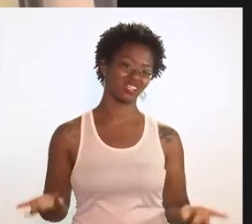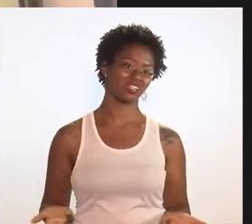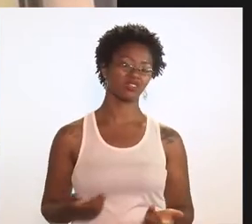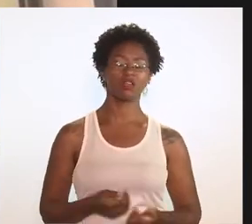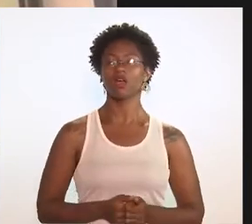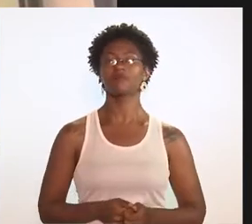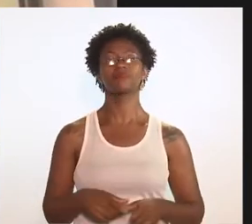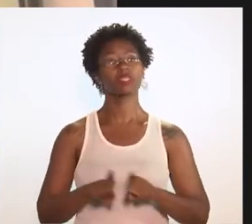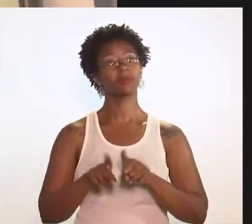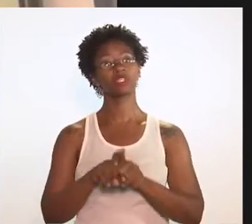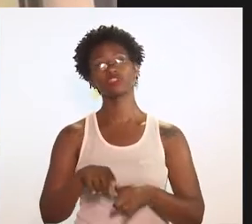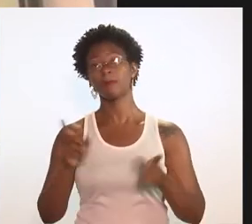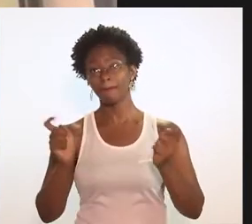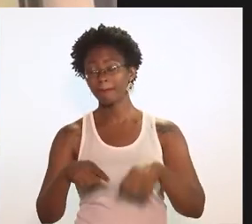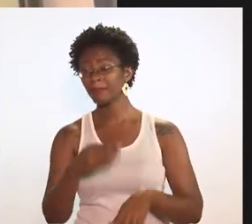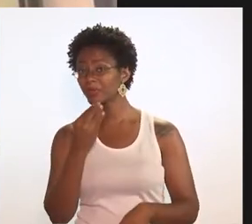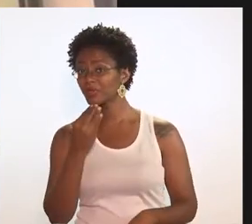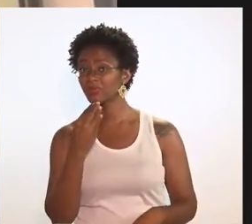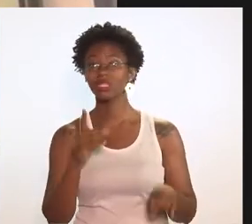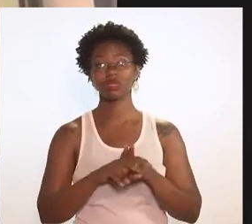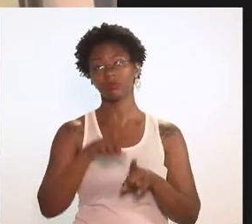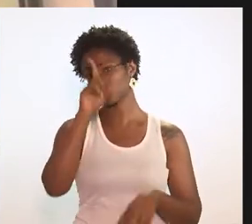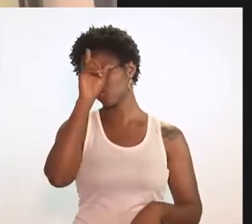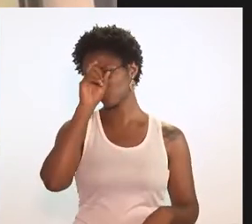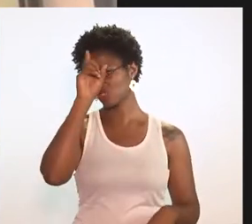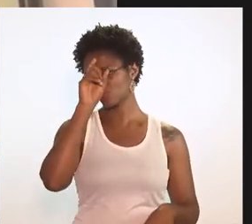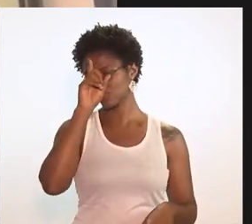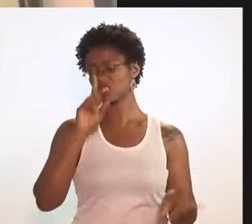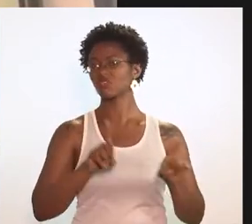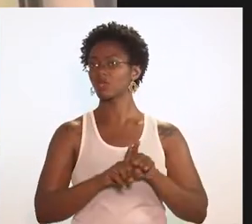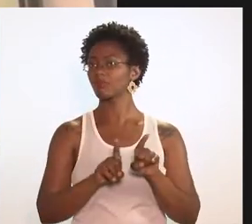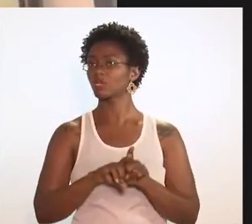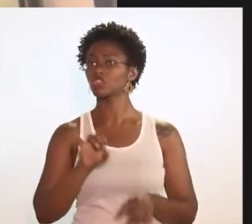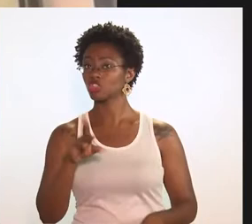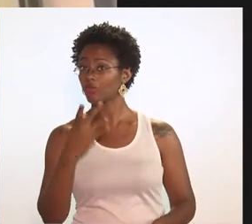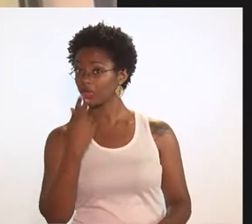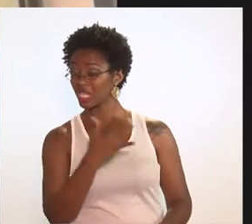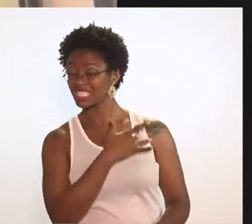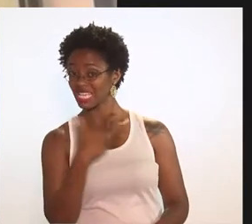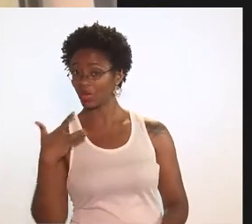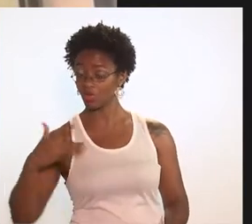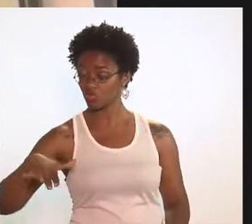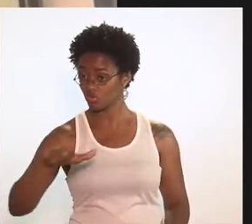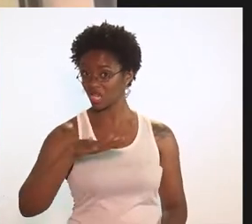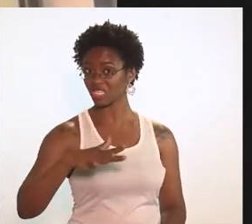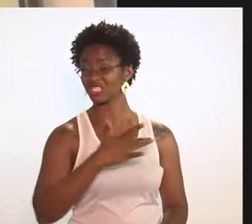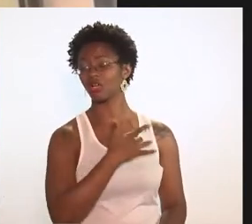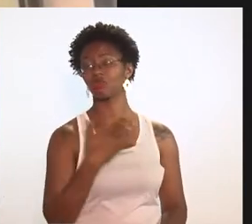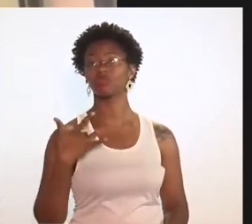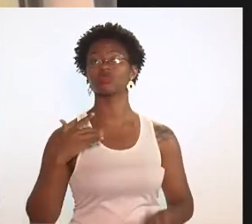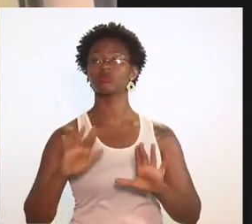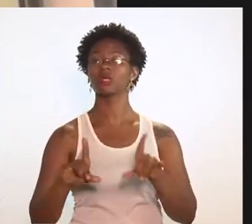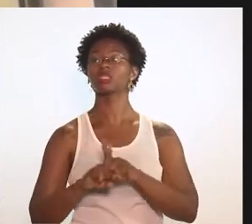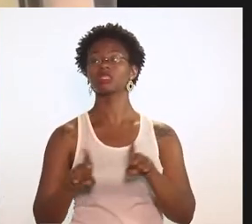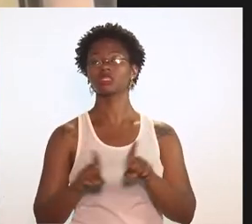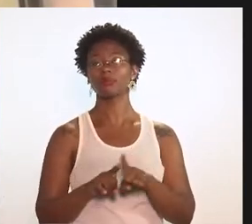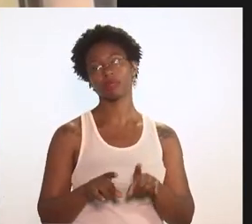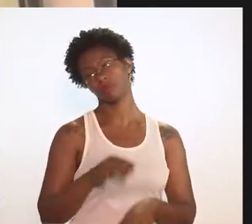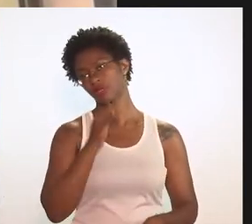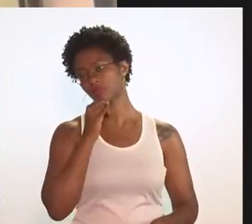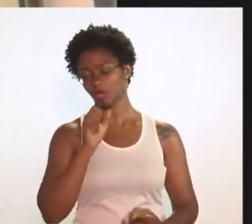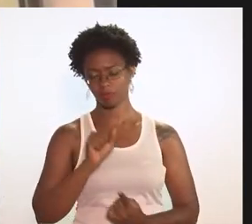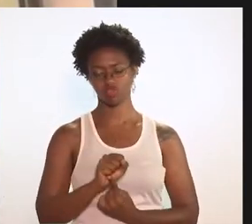a quantidade de possibilidades, inclusive de hospitais, etc.? Isso pegando a área da saúde. Mas pense também a questão